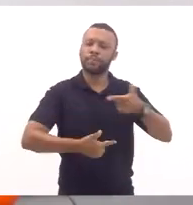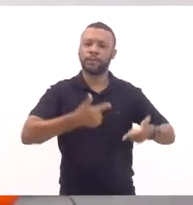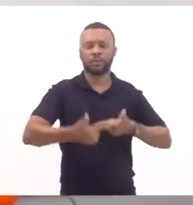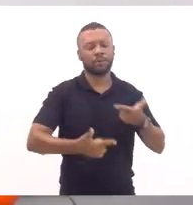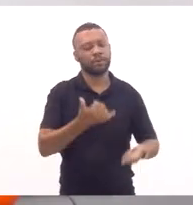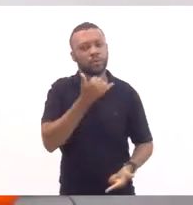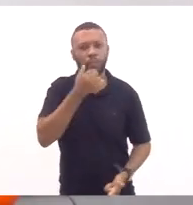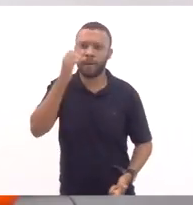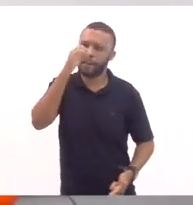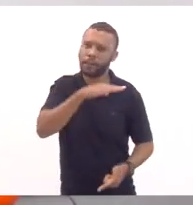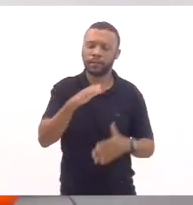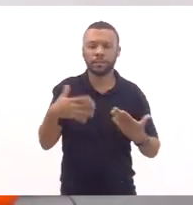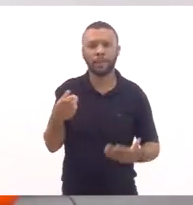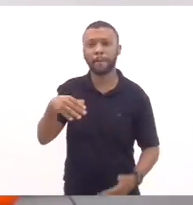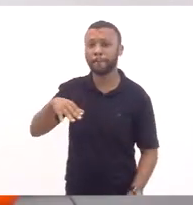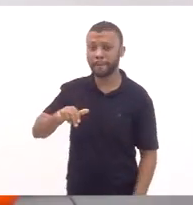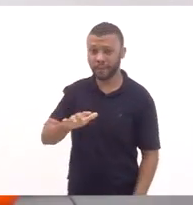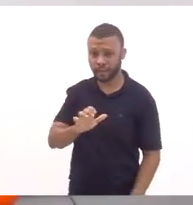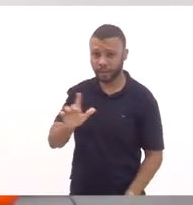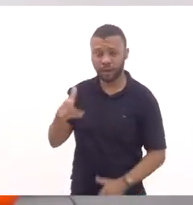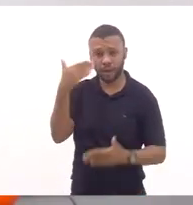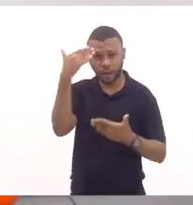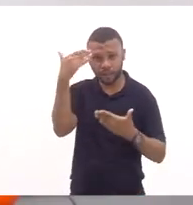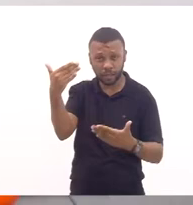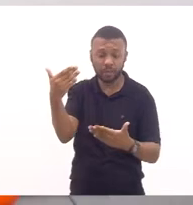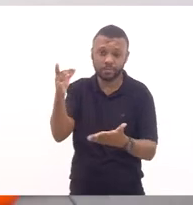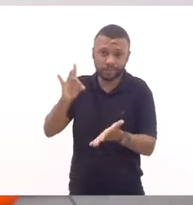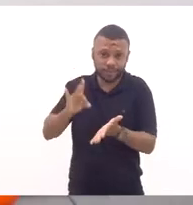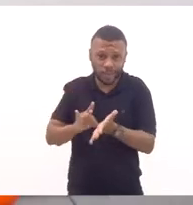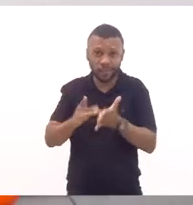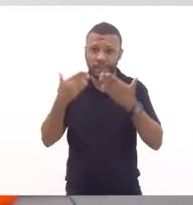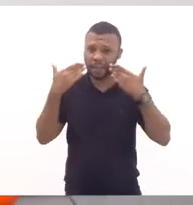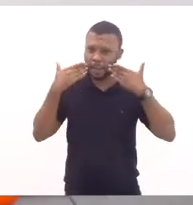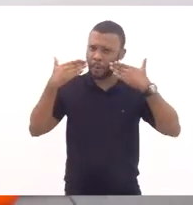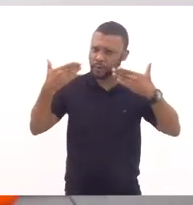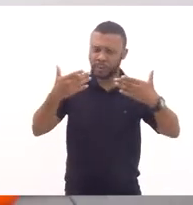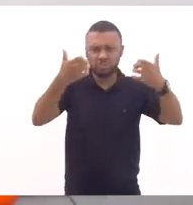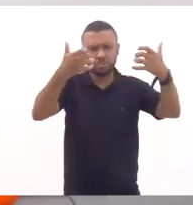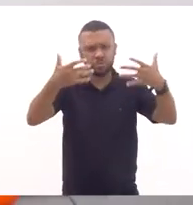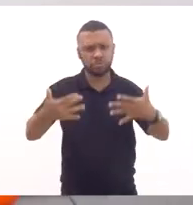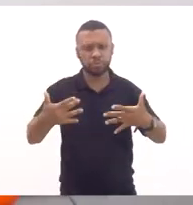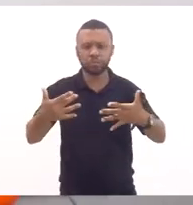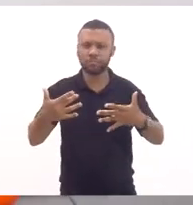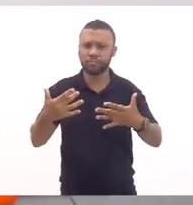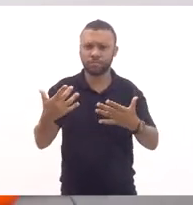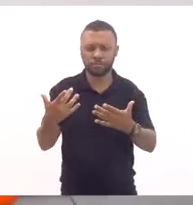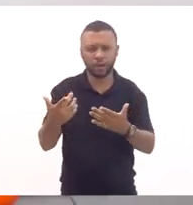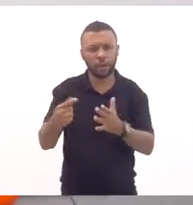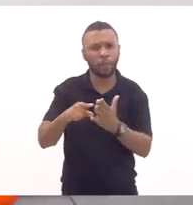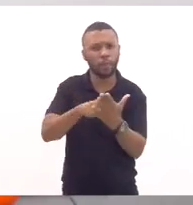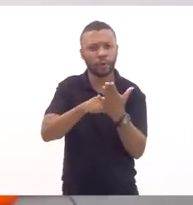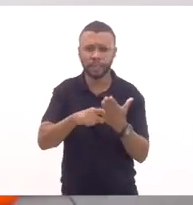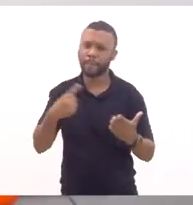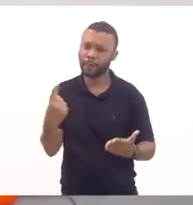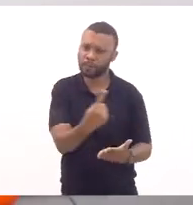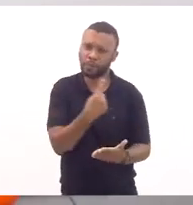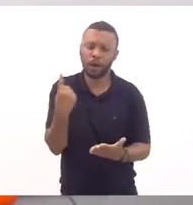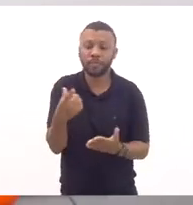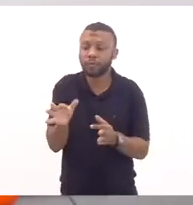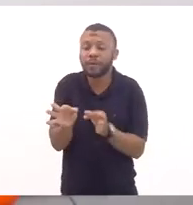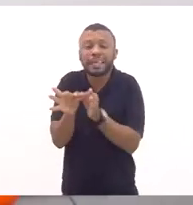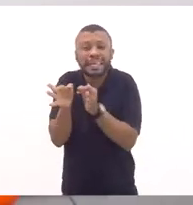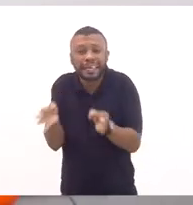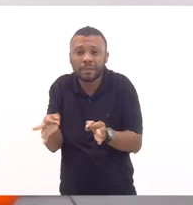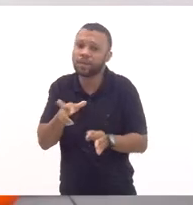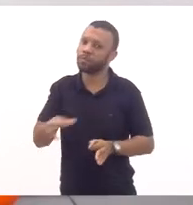Então, Miguel, eu te agradeço por, literalmente, né, botar cara e falar com a gente, porque não é simples, são pessoas que